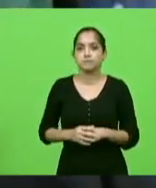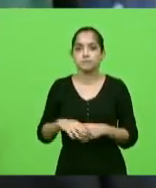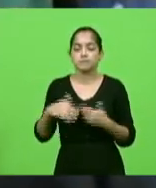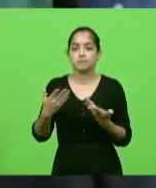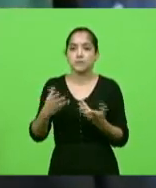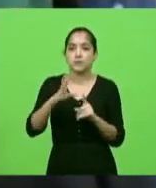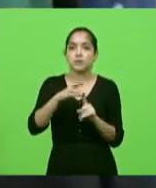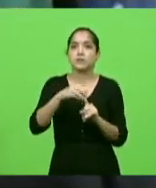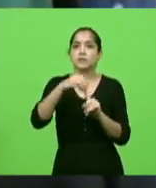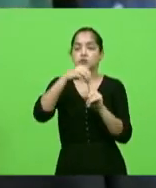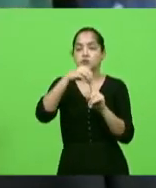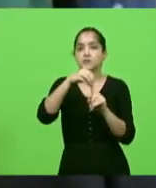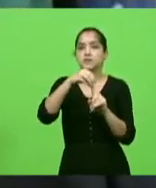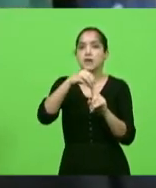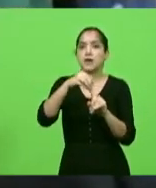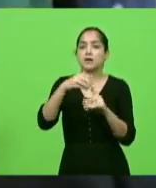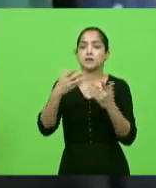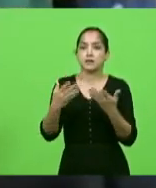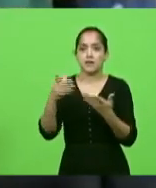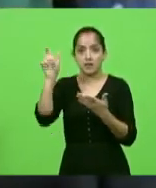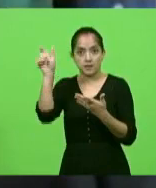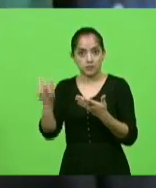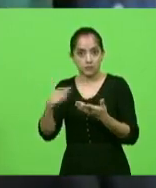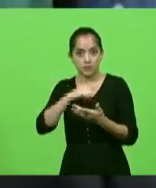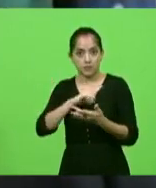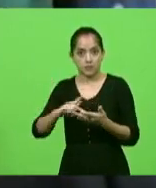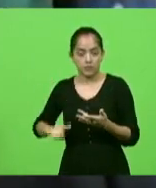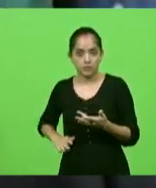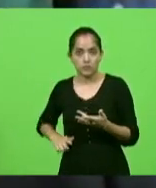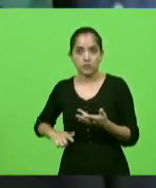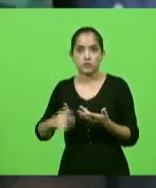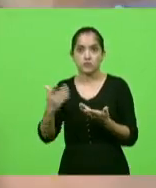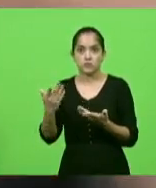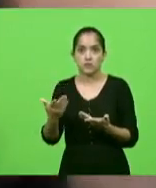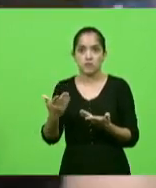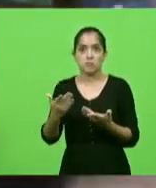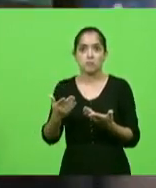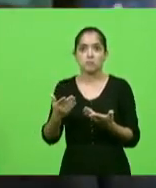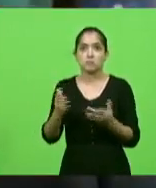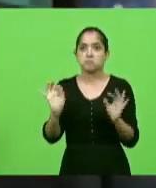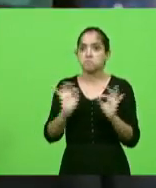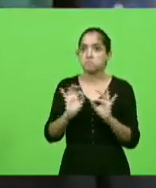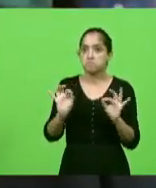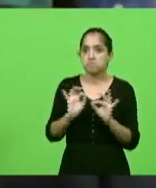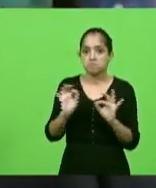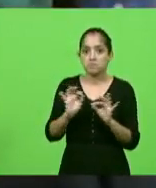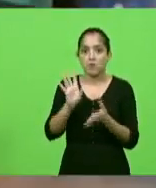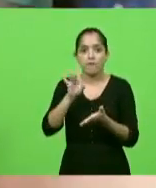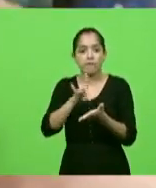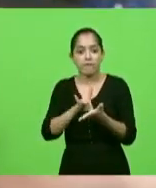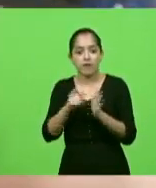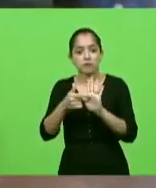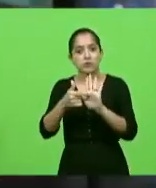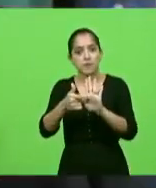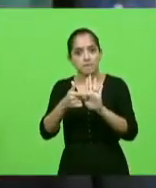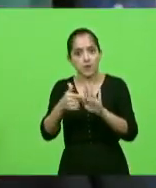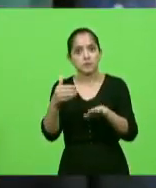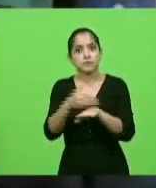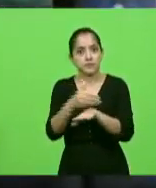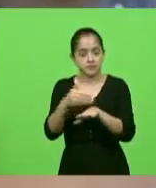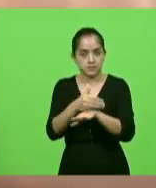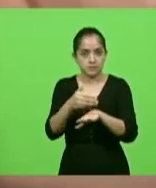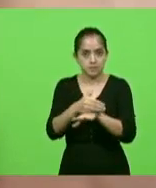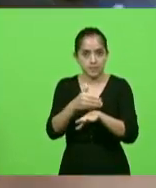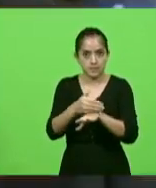deixar direito em favor do vereador Carlos Rogério da Silva ausência de qualquer dado ou faca se demonstre a sua